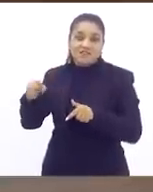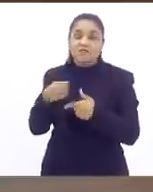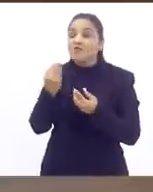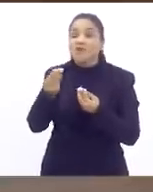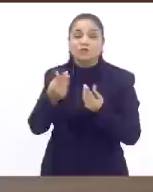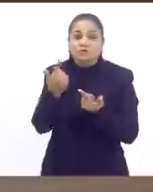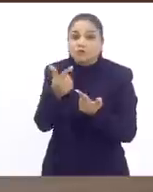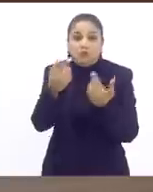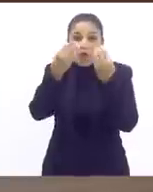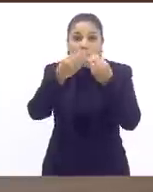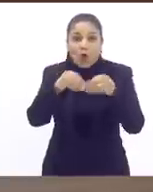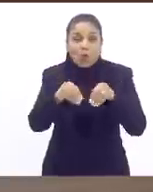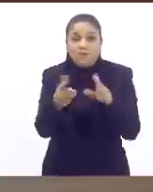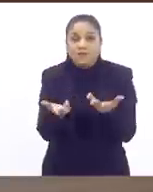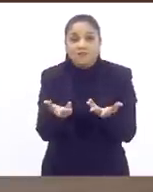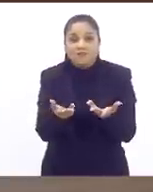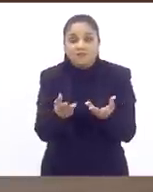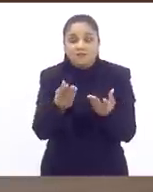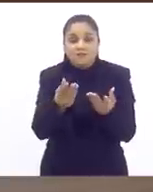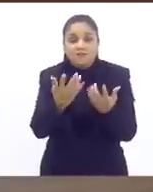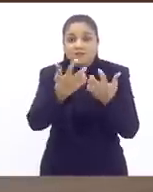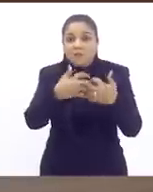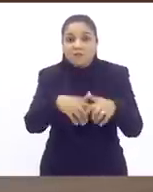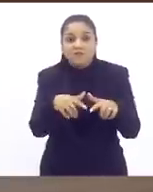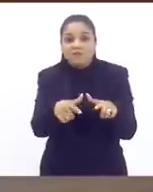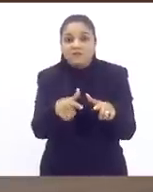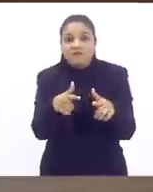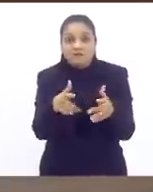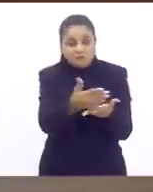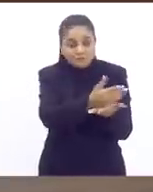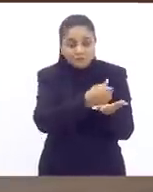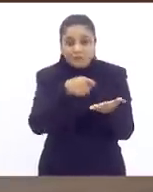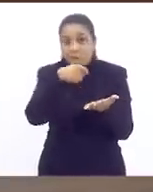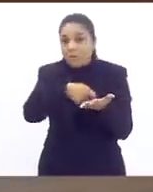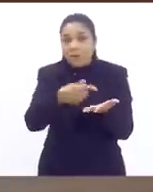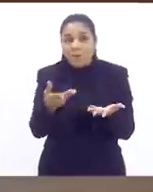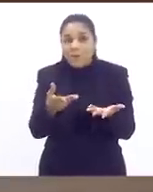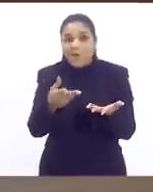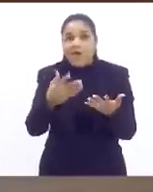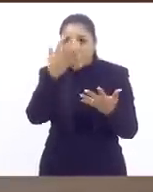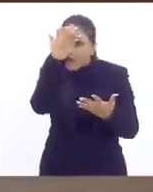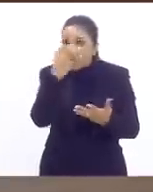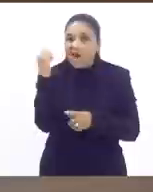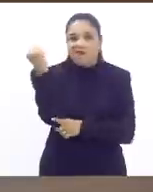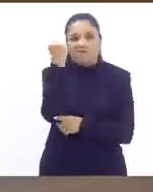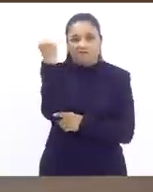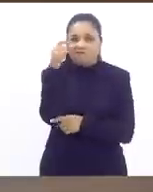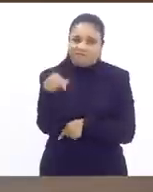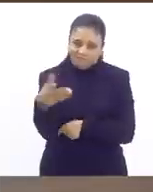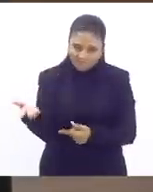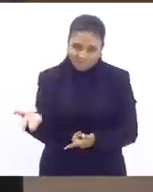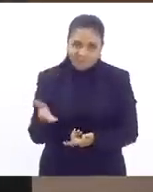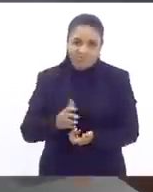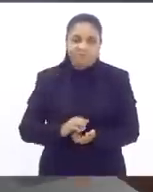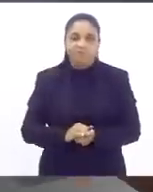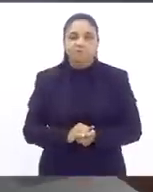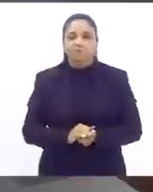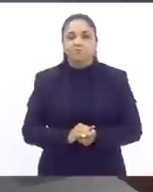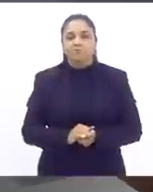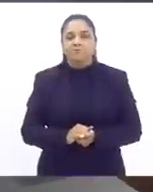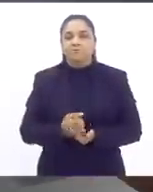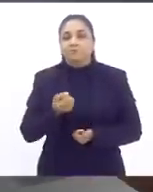e o INSS não vai fornecer isso é grave demais né é muito grave Doutor